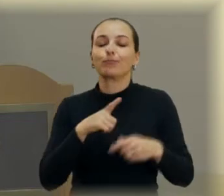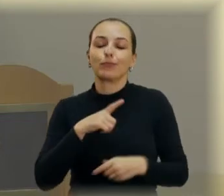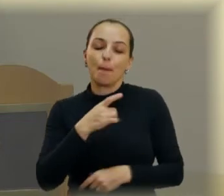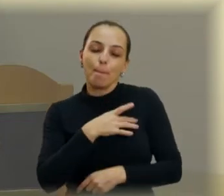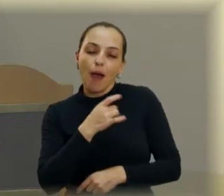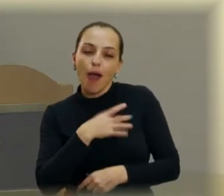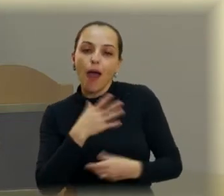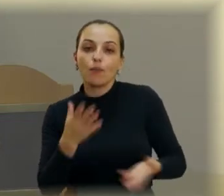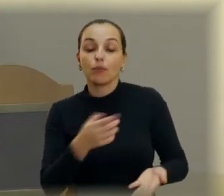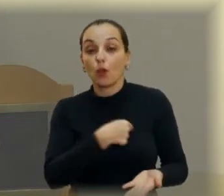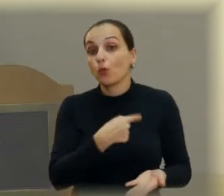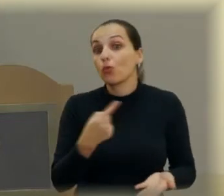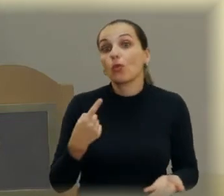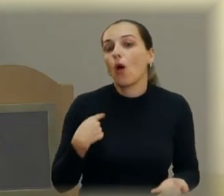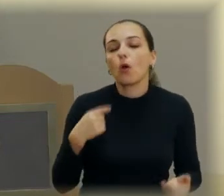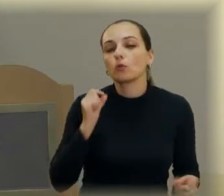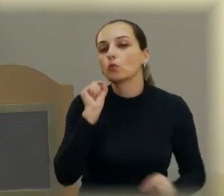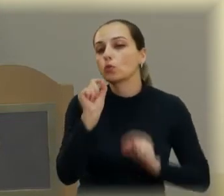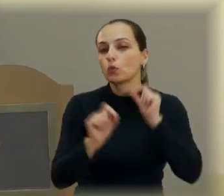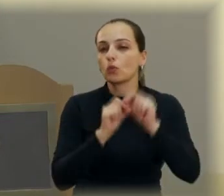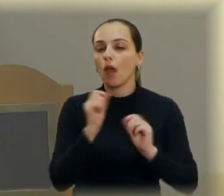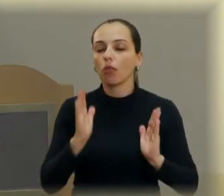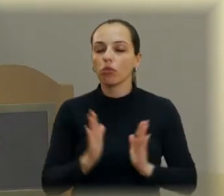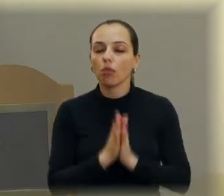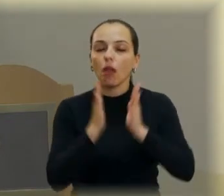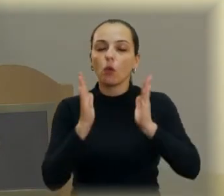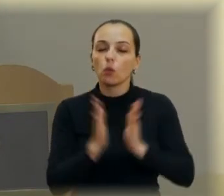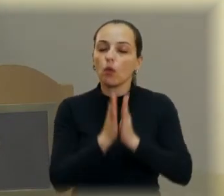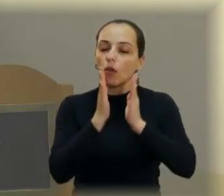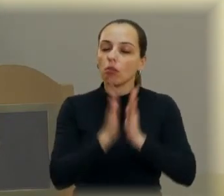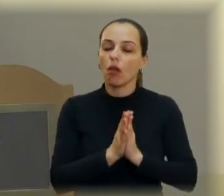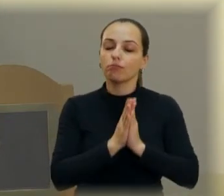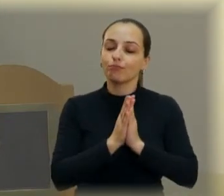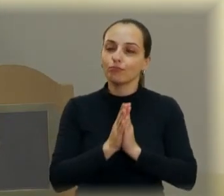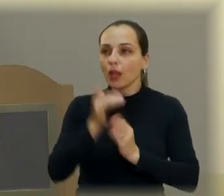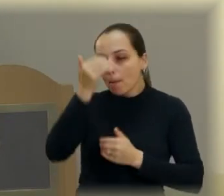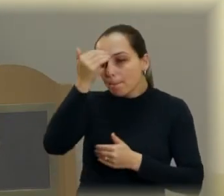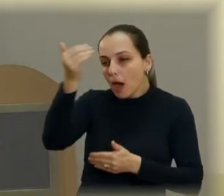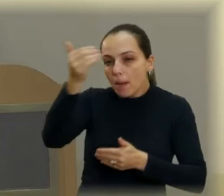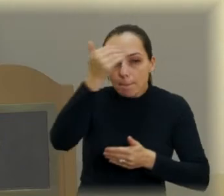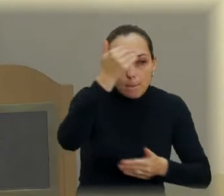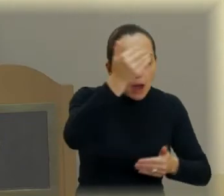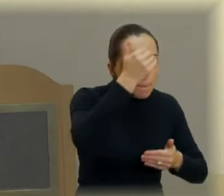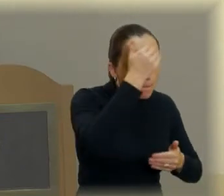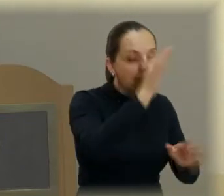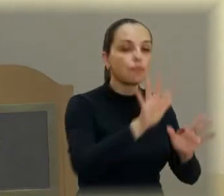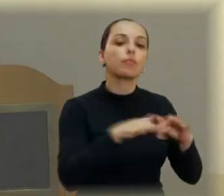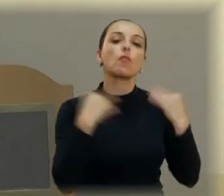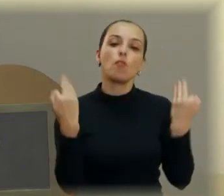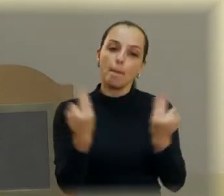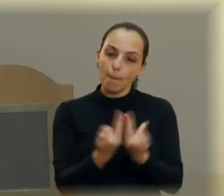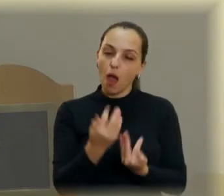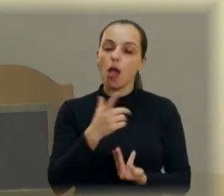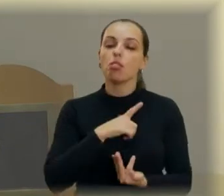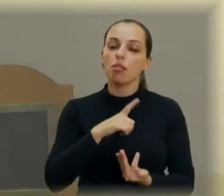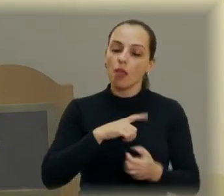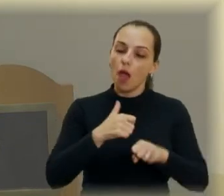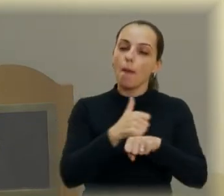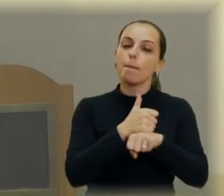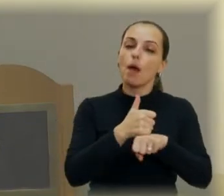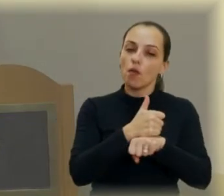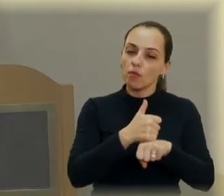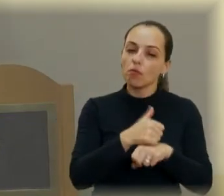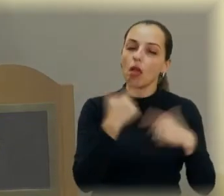O que resta para nós é orar e agradecer esses profissionais tenho na minha família vários profissionais